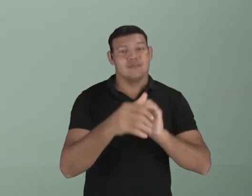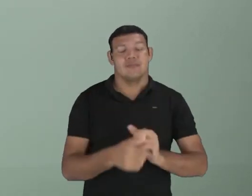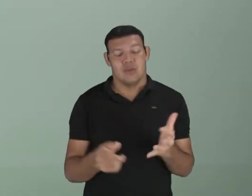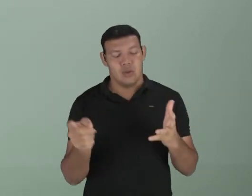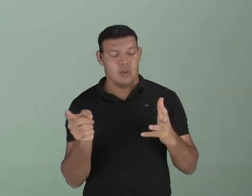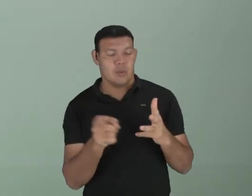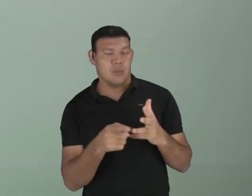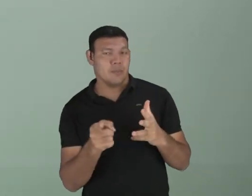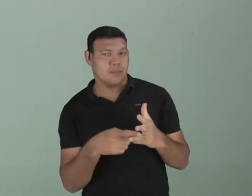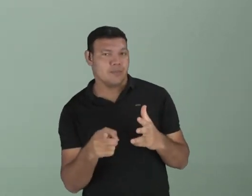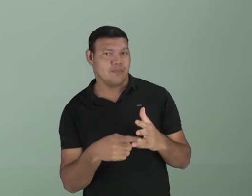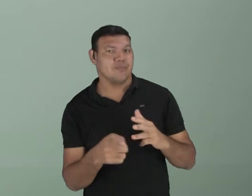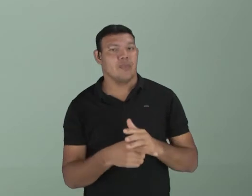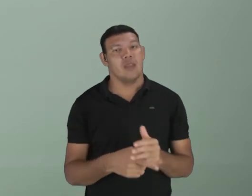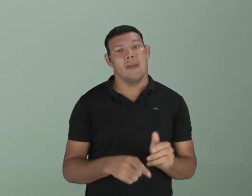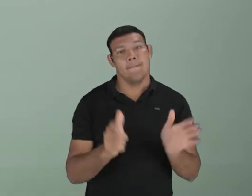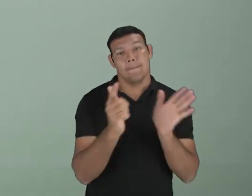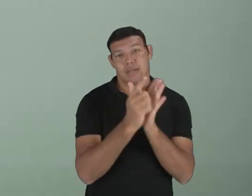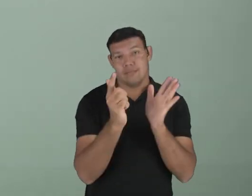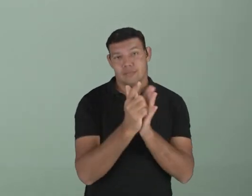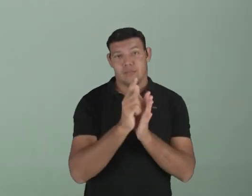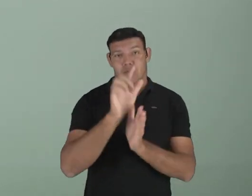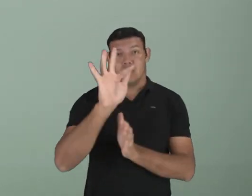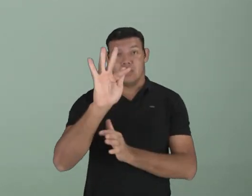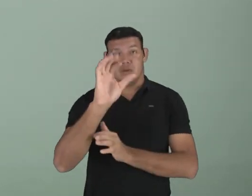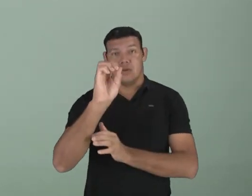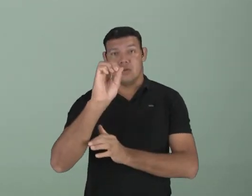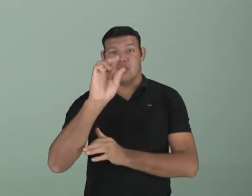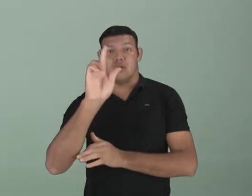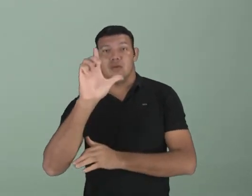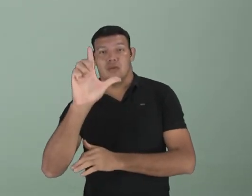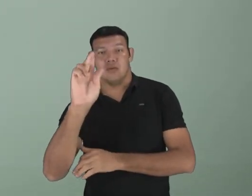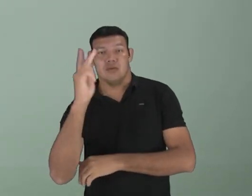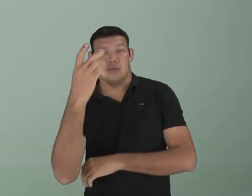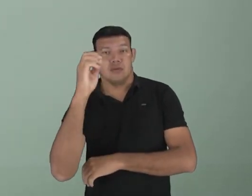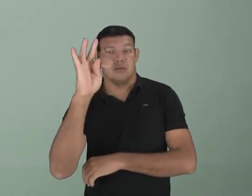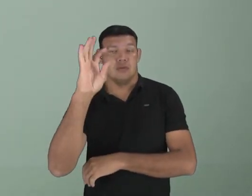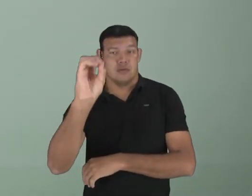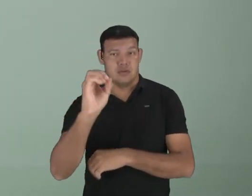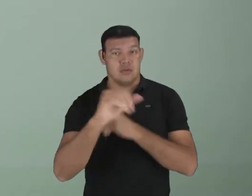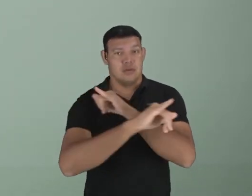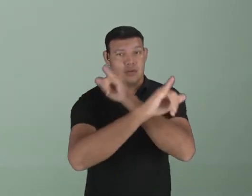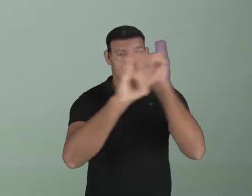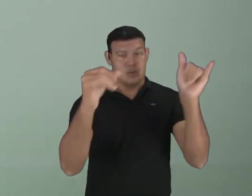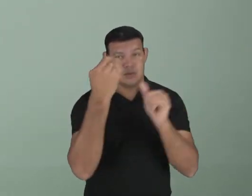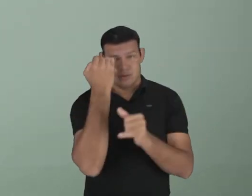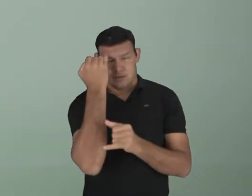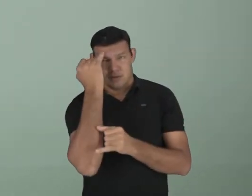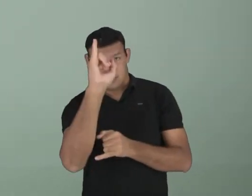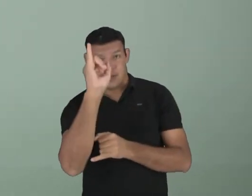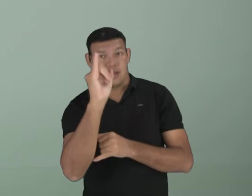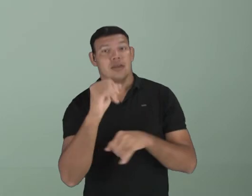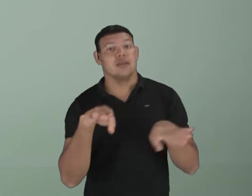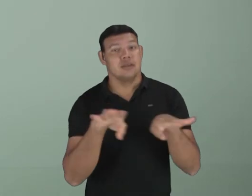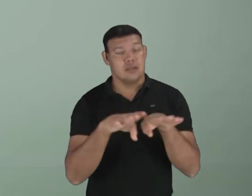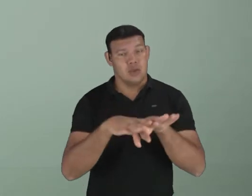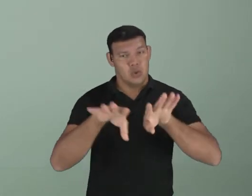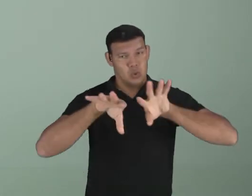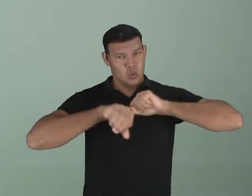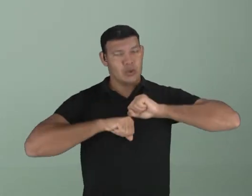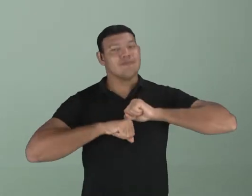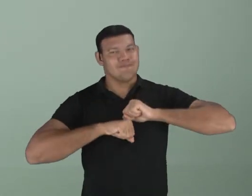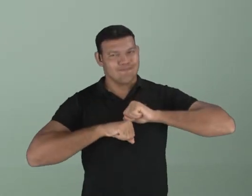por último, o folheto, que a partir de sua função, ele estava aí divulgando uma ideia para que pudéssemos